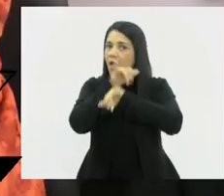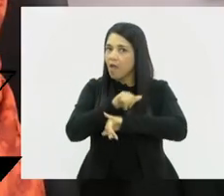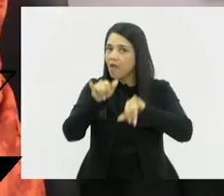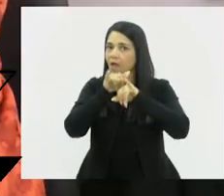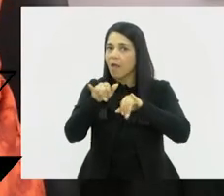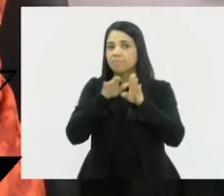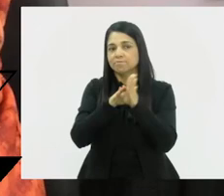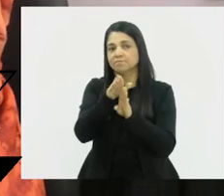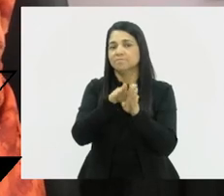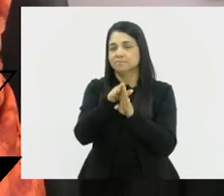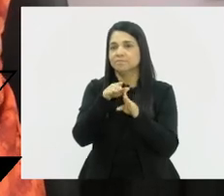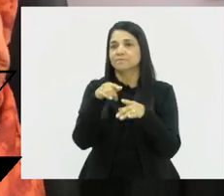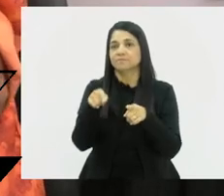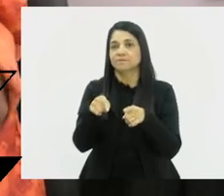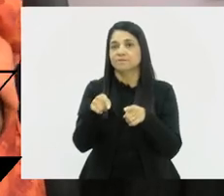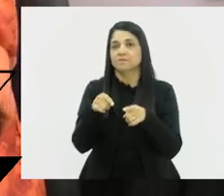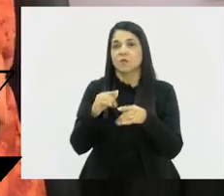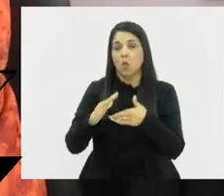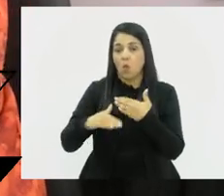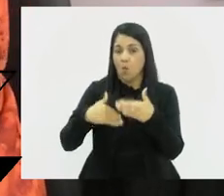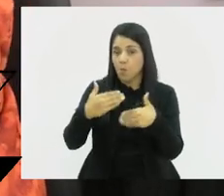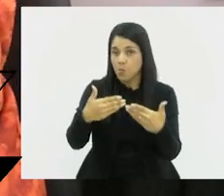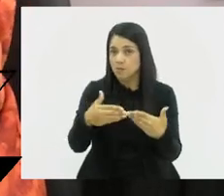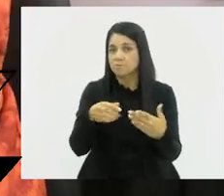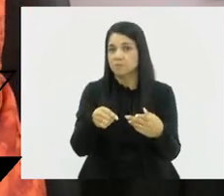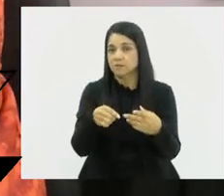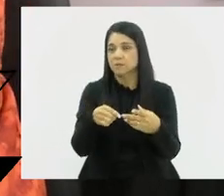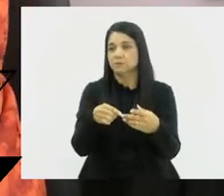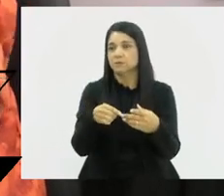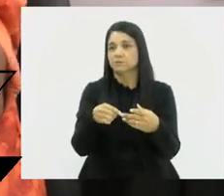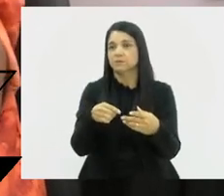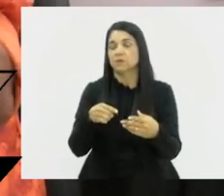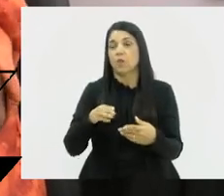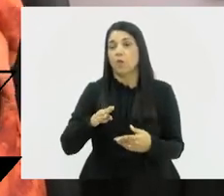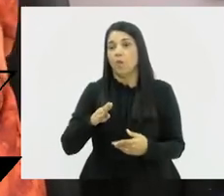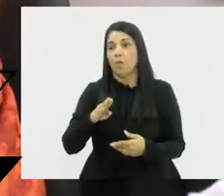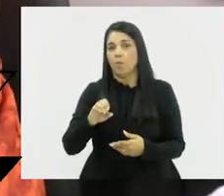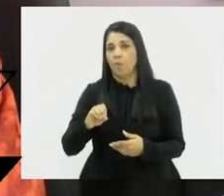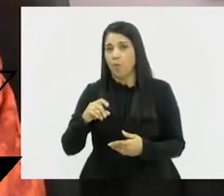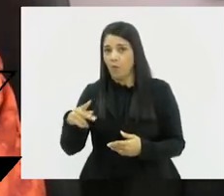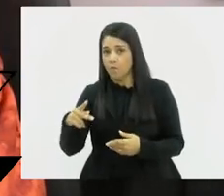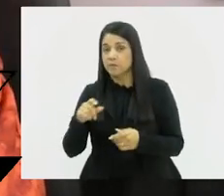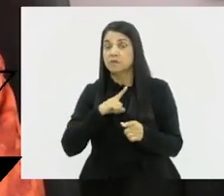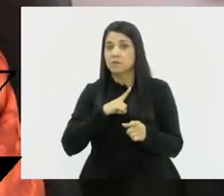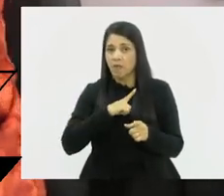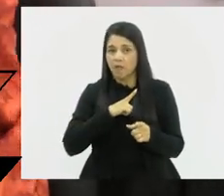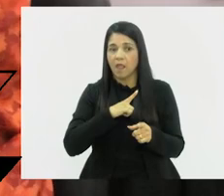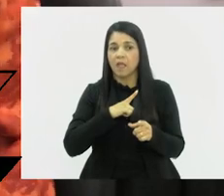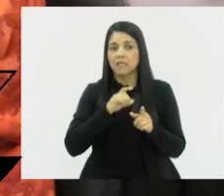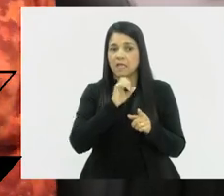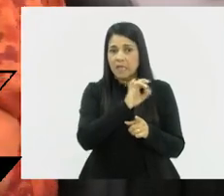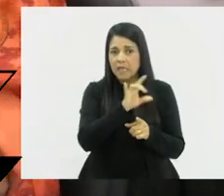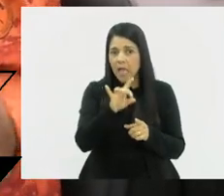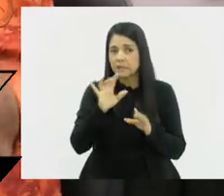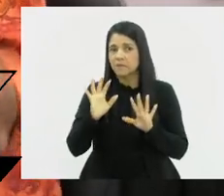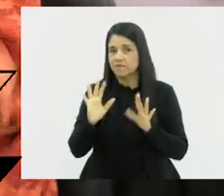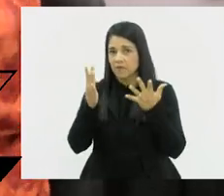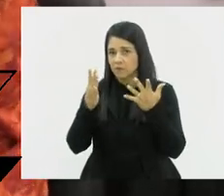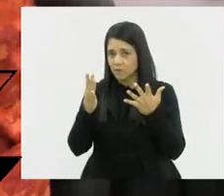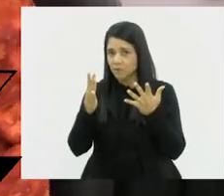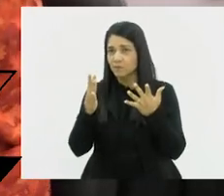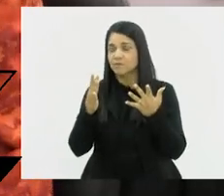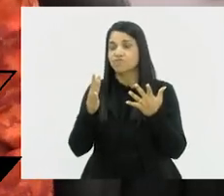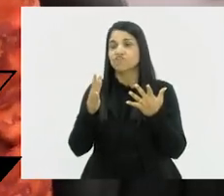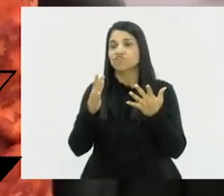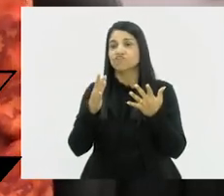Aí existe, como eu falei, o procedimento operacional padrão, nós chamamos de POP, para cada tipo de evento, que nós possuímos vários aqui, ele